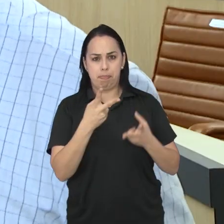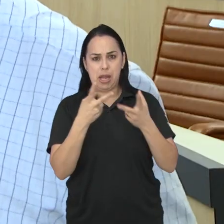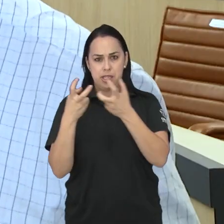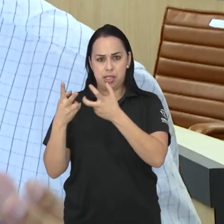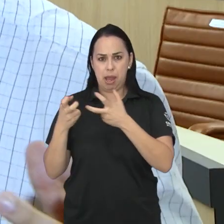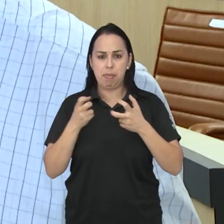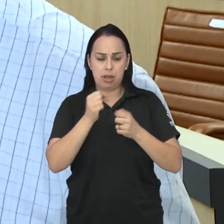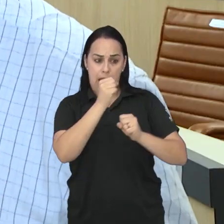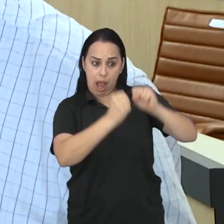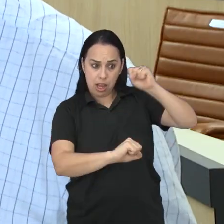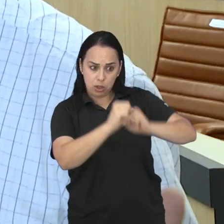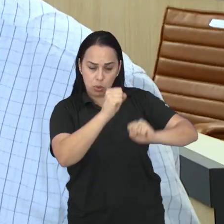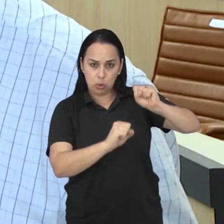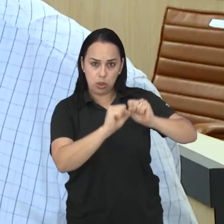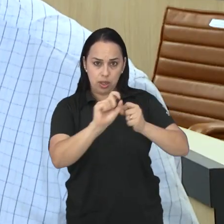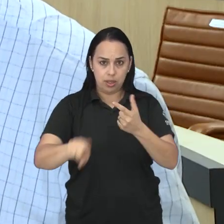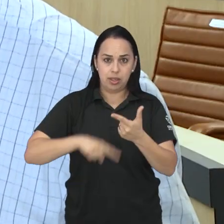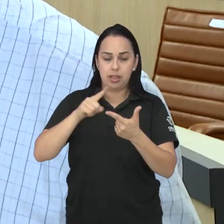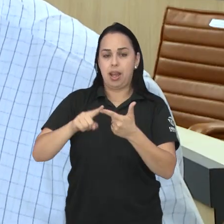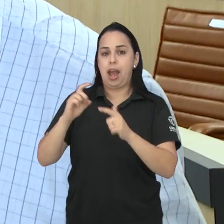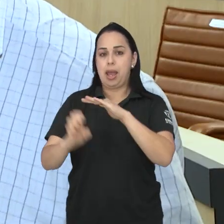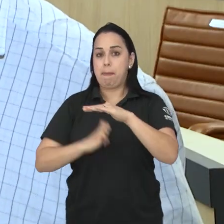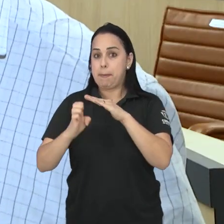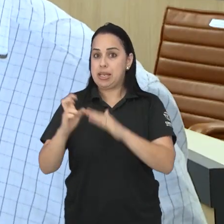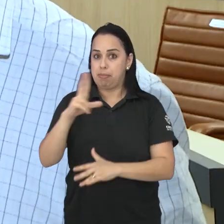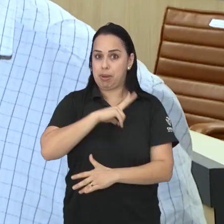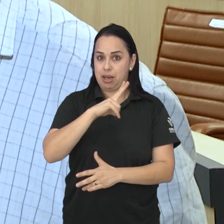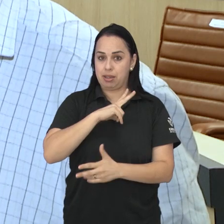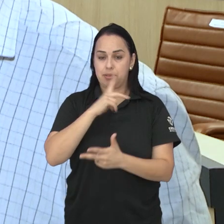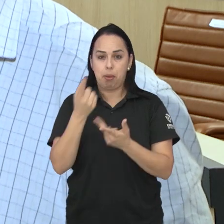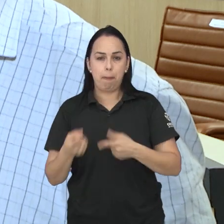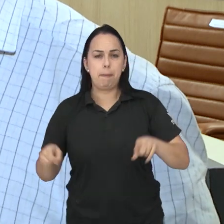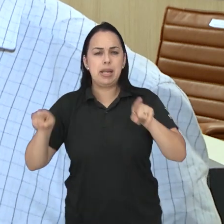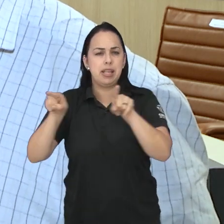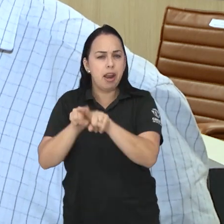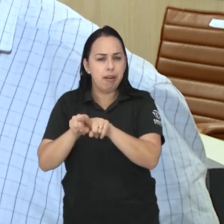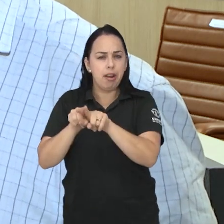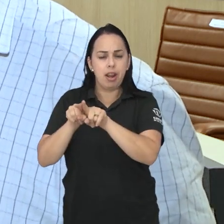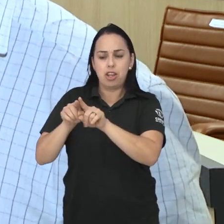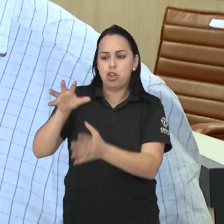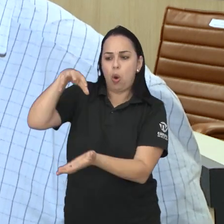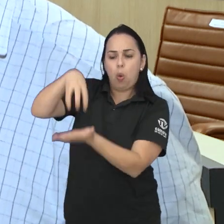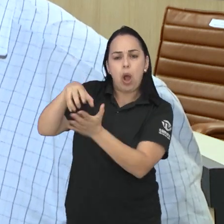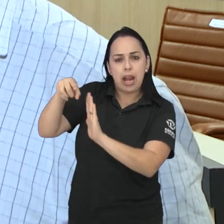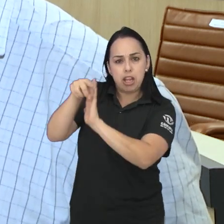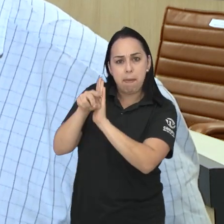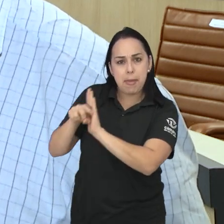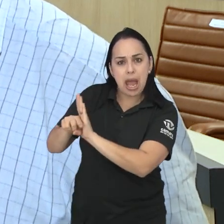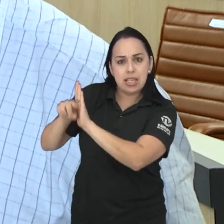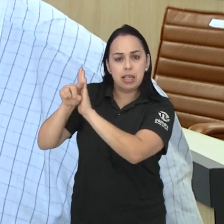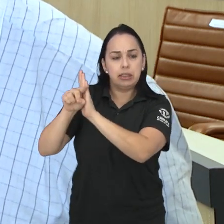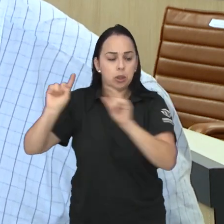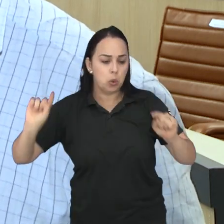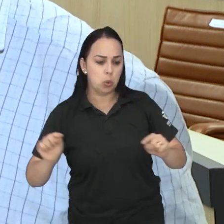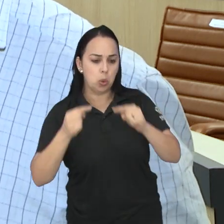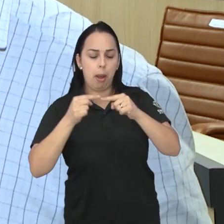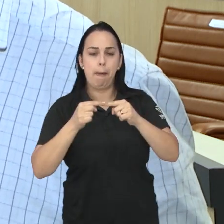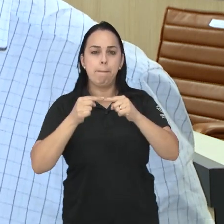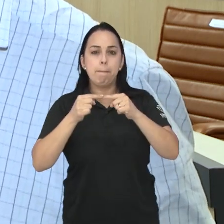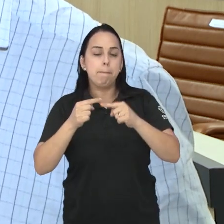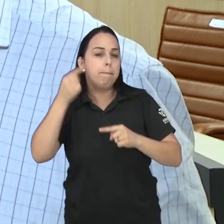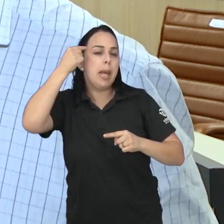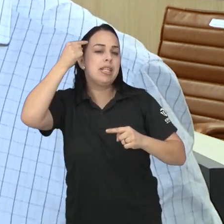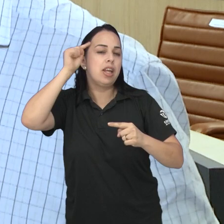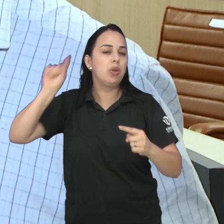gente observa a indústria, o setor produtivo, a iniciativa privada em parceria com a academia, com o centro de pesquisa,